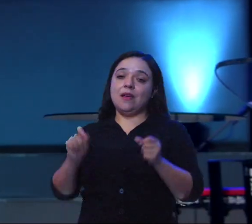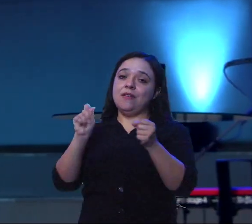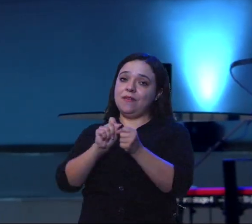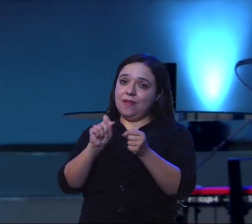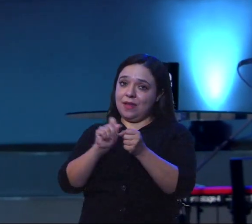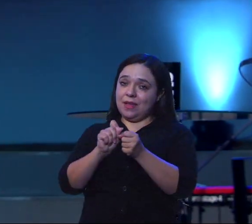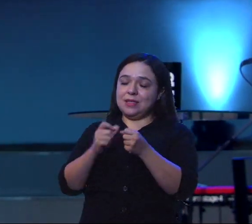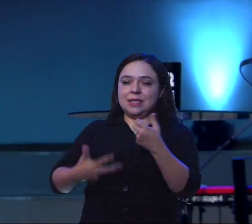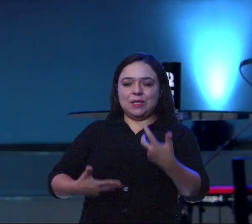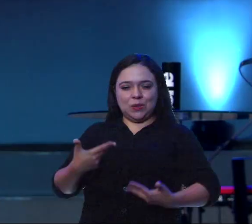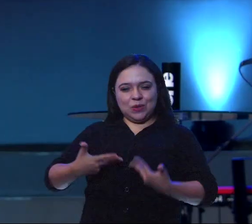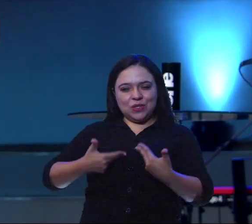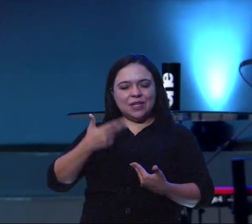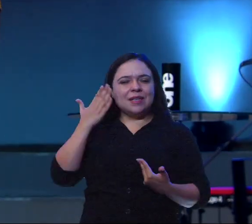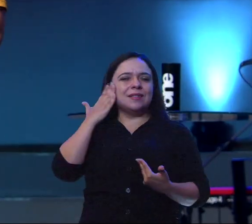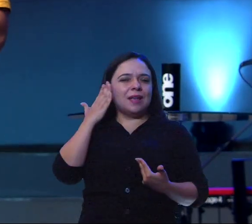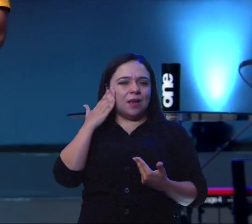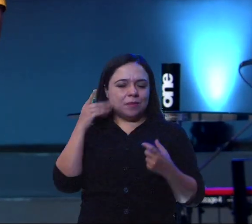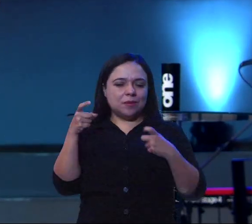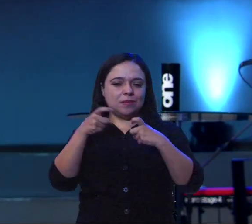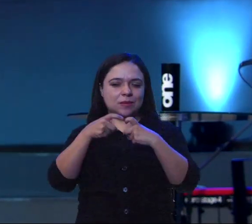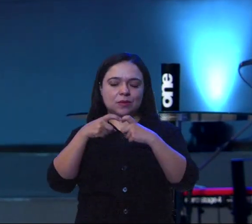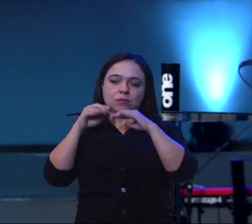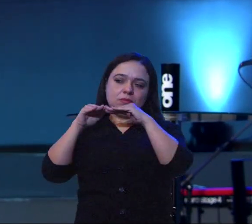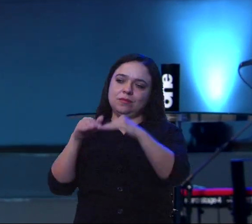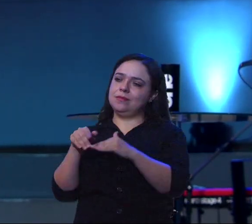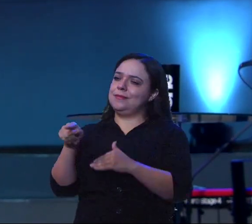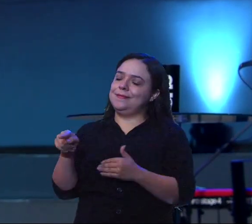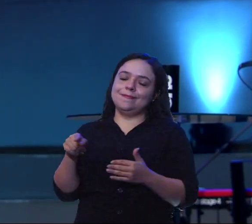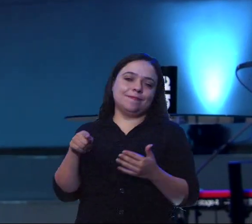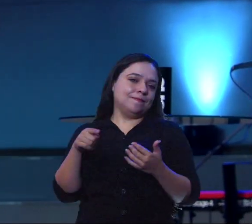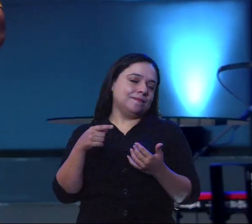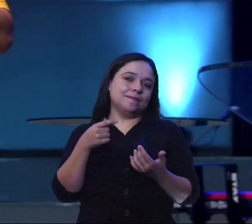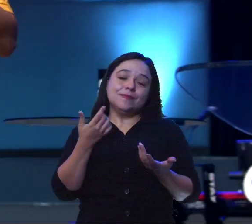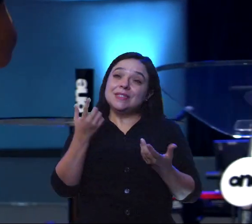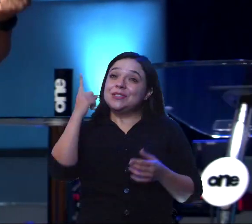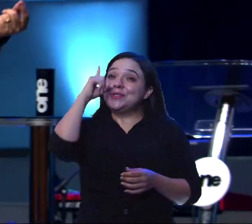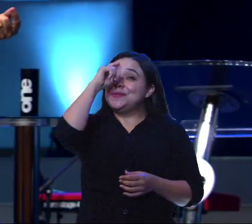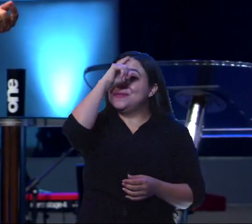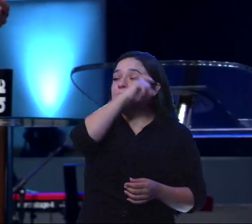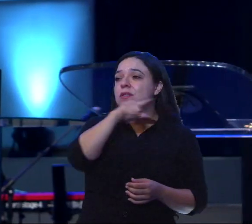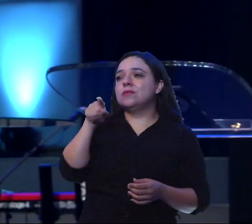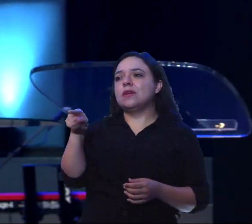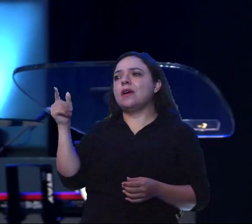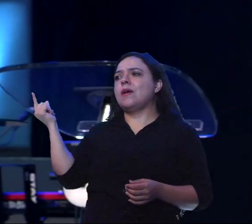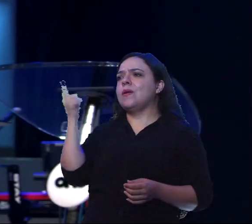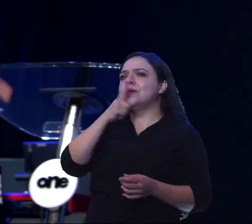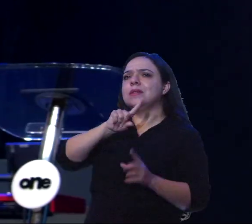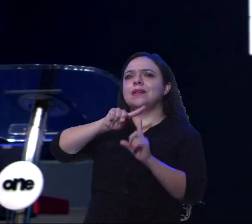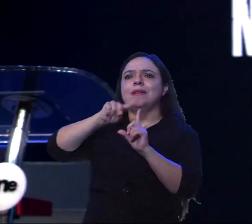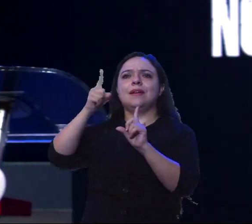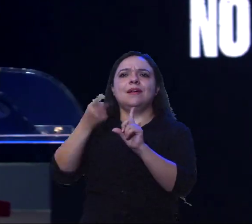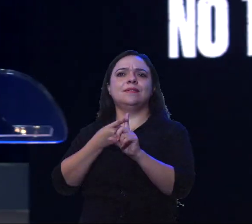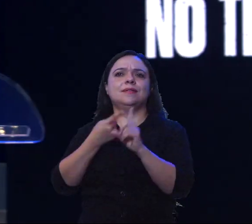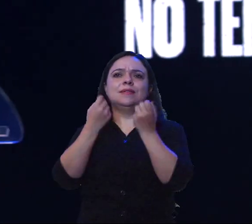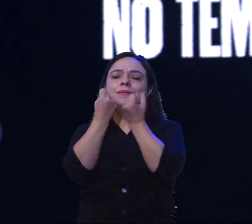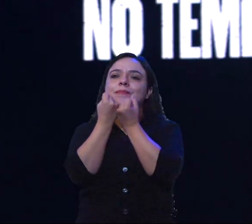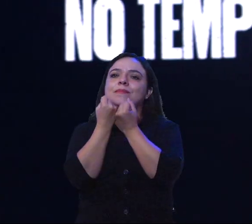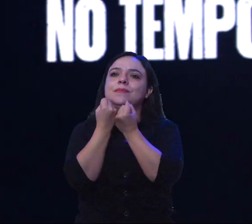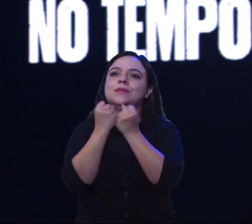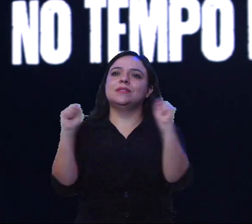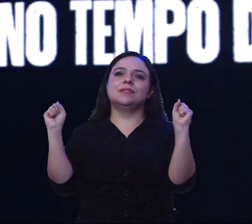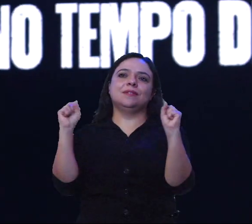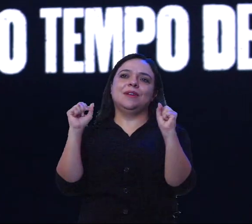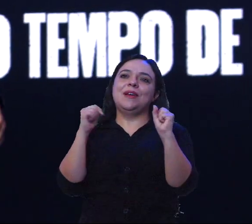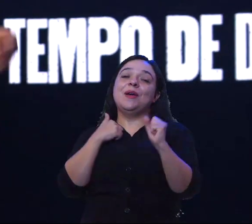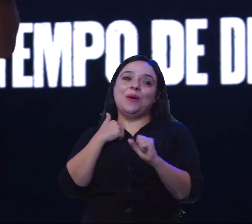cirúrgico, sabe aquele relato médico? Não vai ter mais como, ou vai ser muito difícil, muito improvável. Eu amo